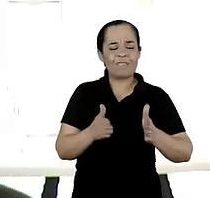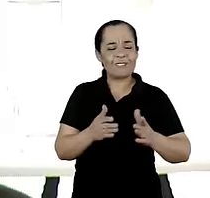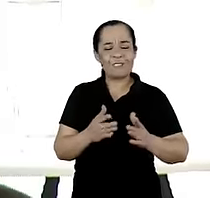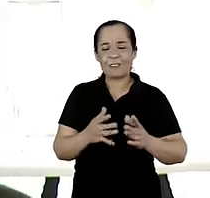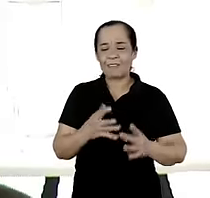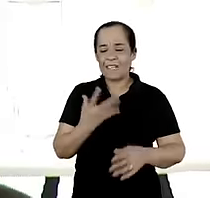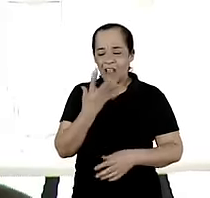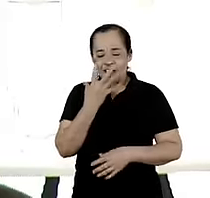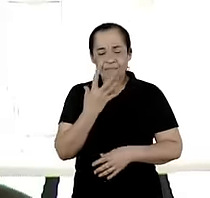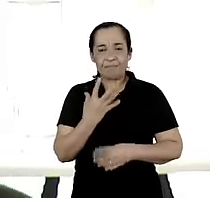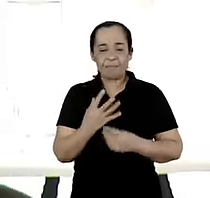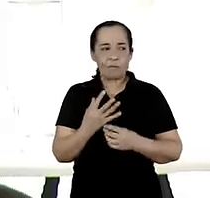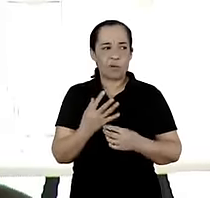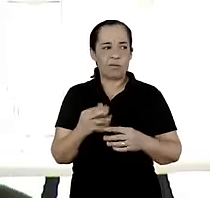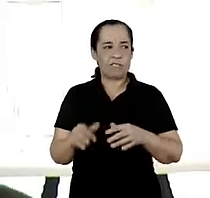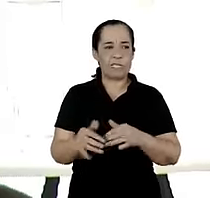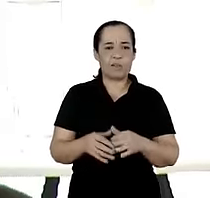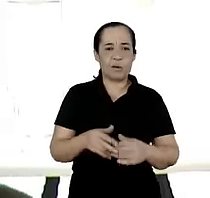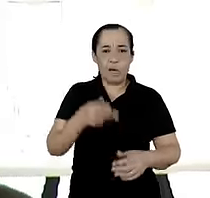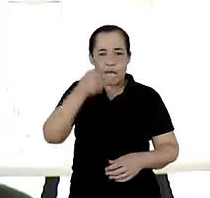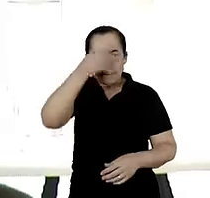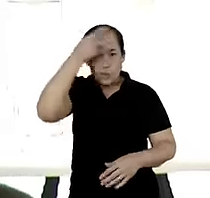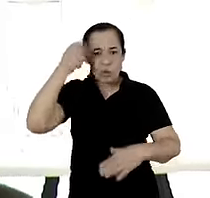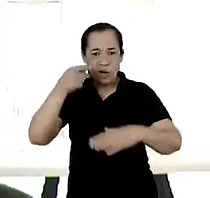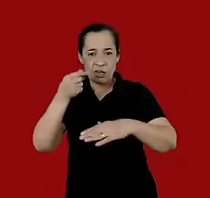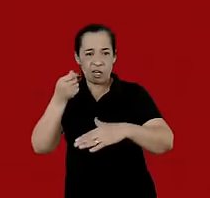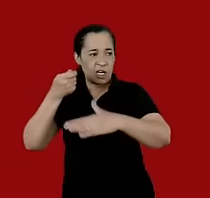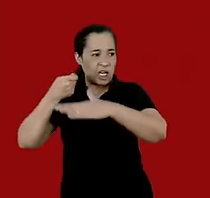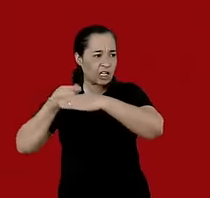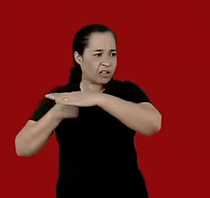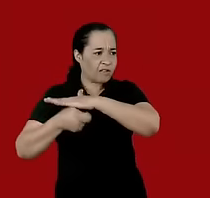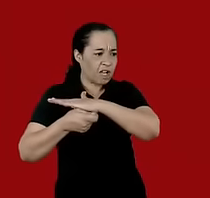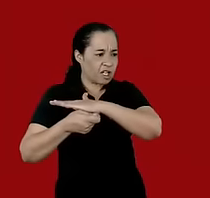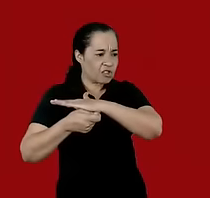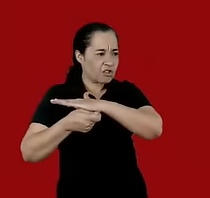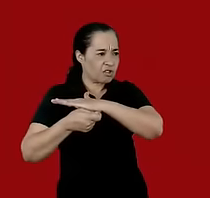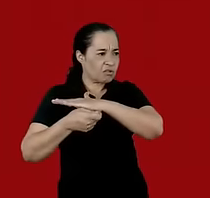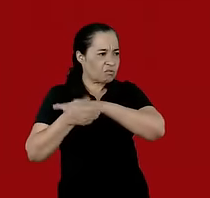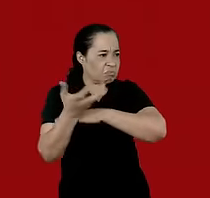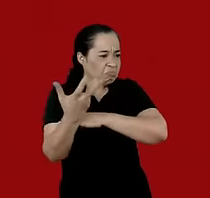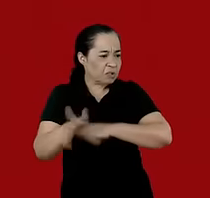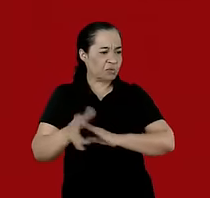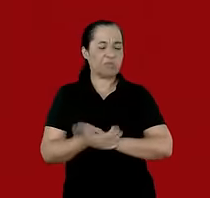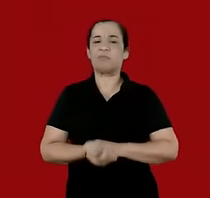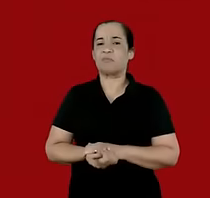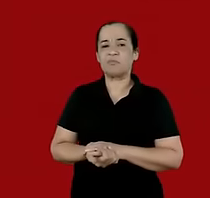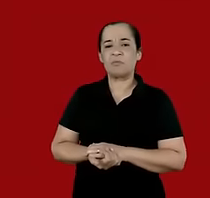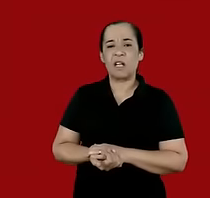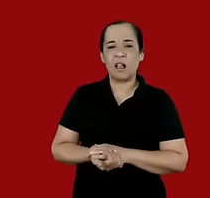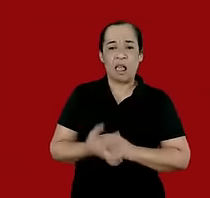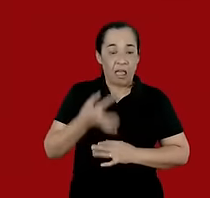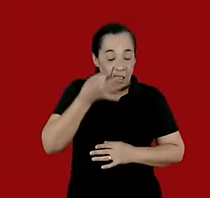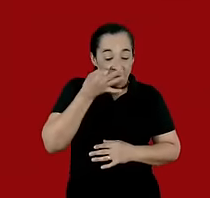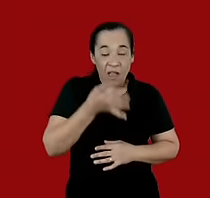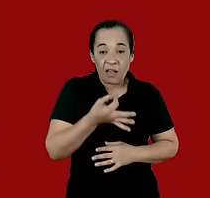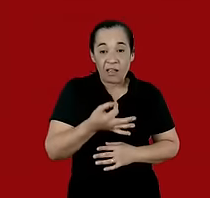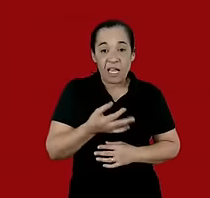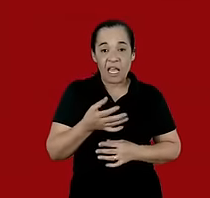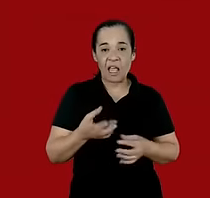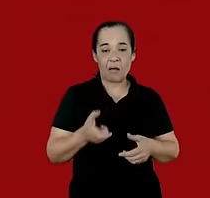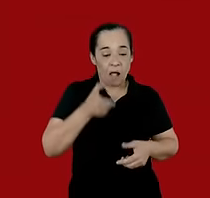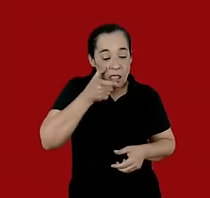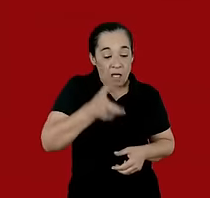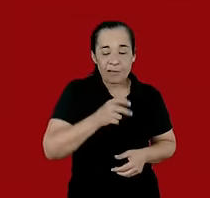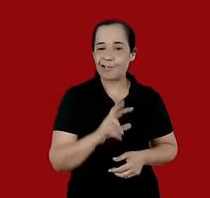dos investidores os investidores hoje estão cada vez menos animados com bolsa o resultado dos últimos 3S anos foi muito ruim